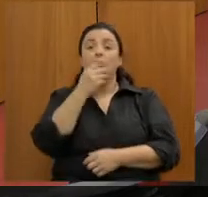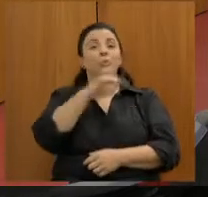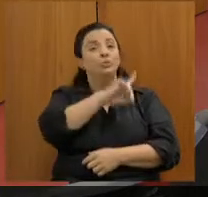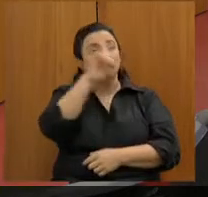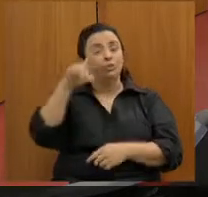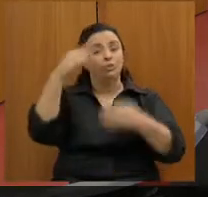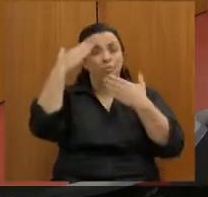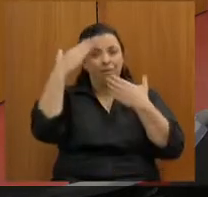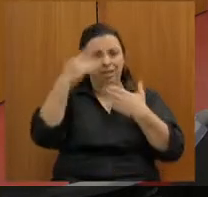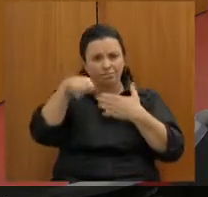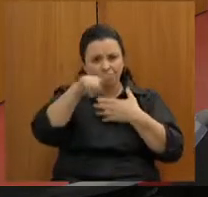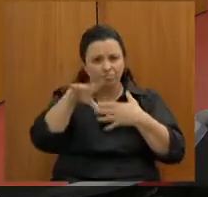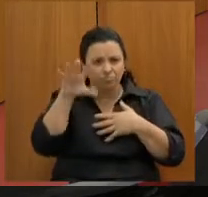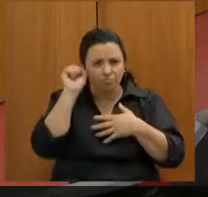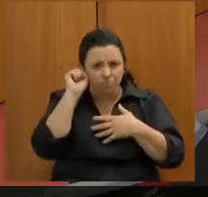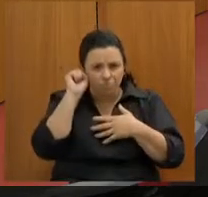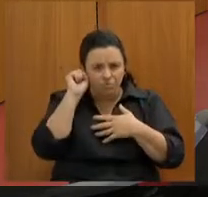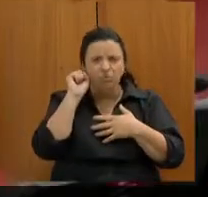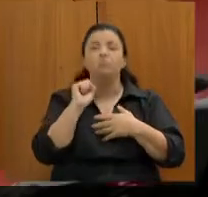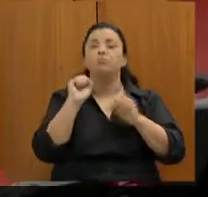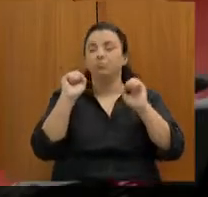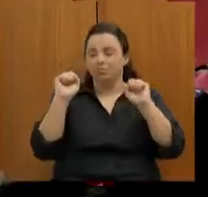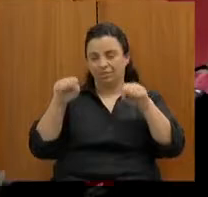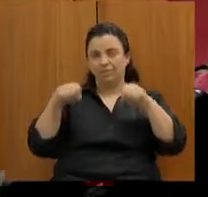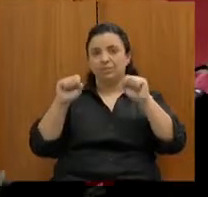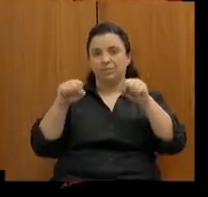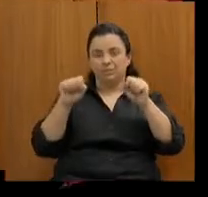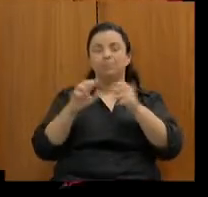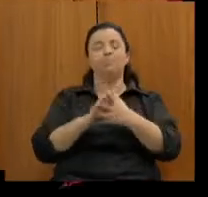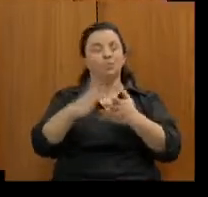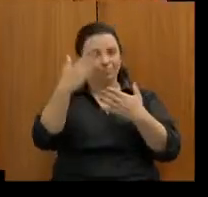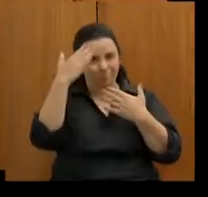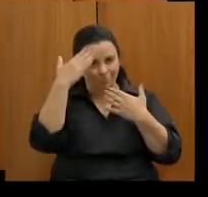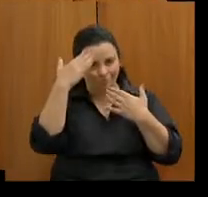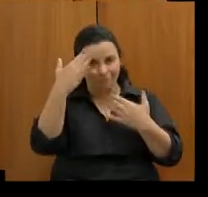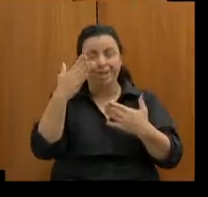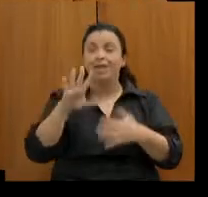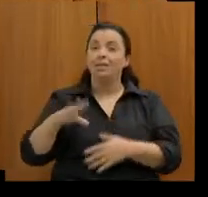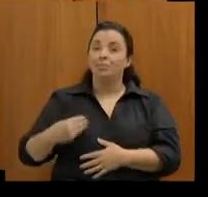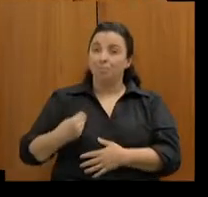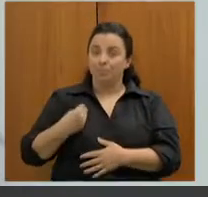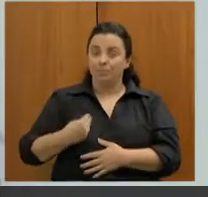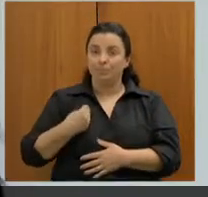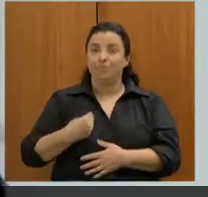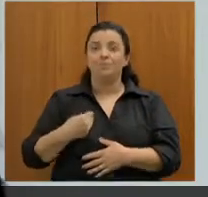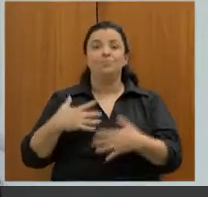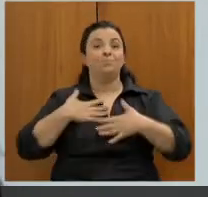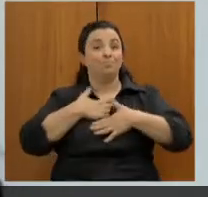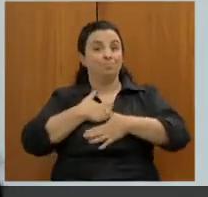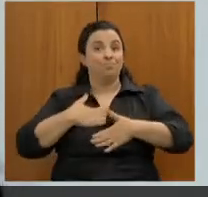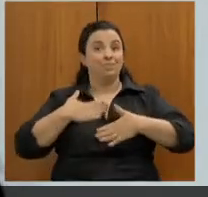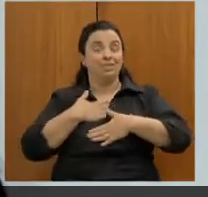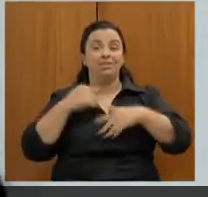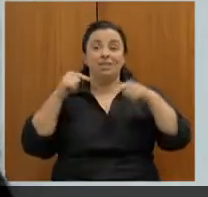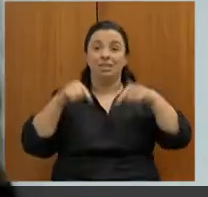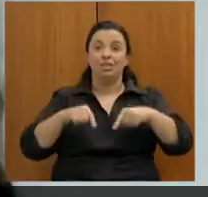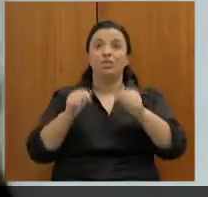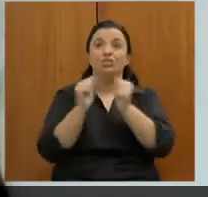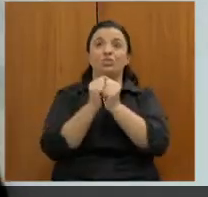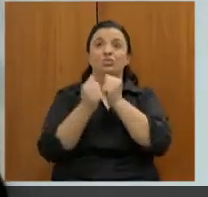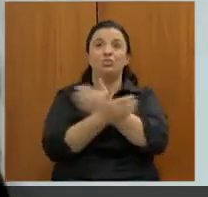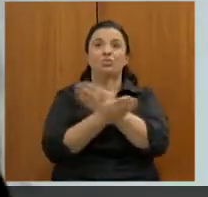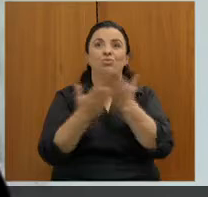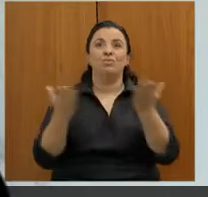obrigada então me ouvindo sim Lívia vem Obrigada pela participação é um prazer estar aqui com todas